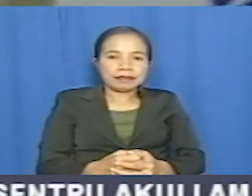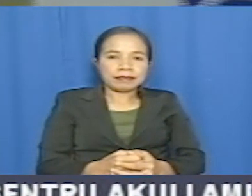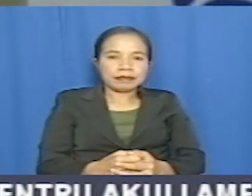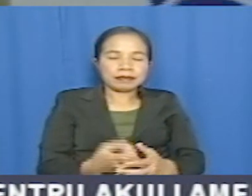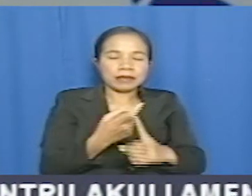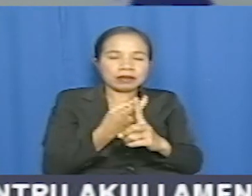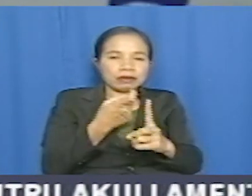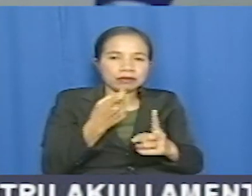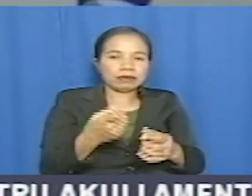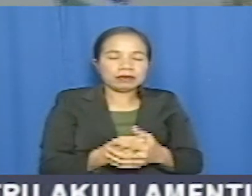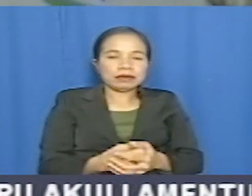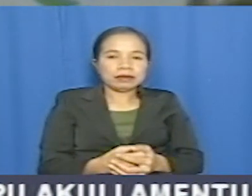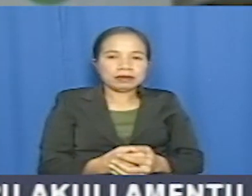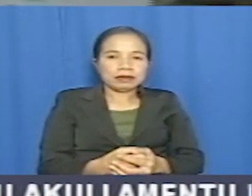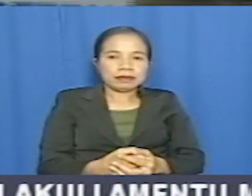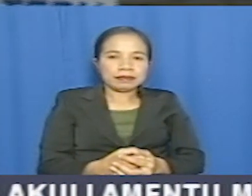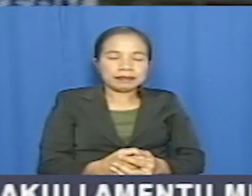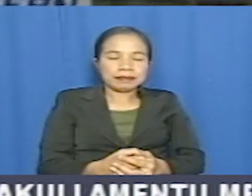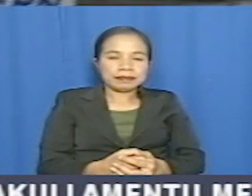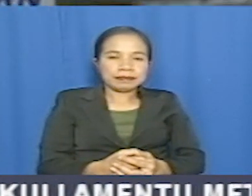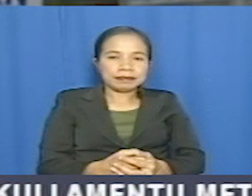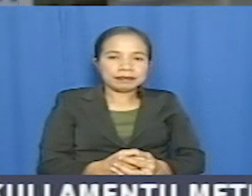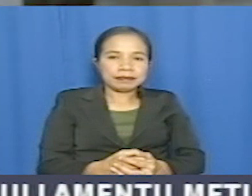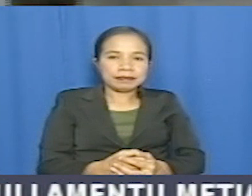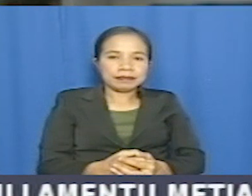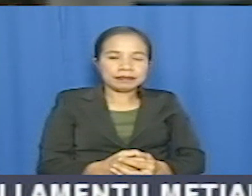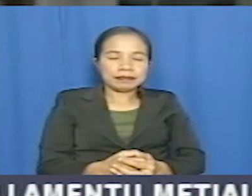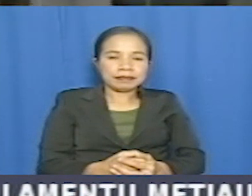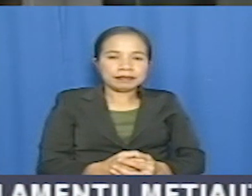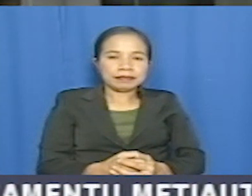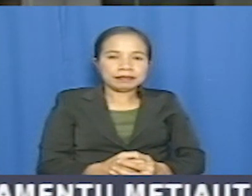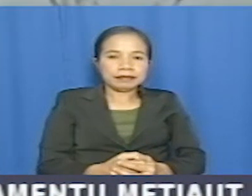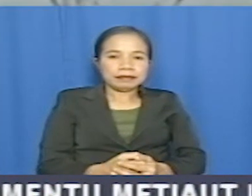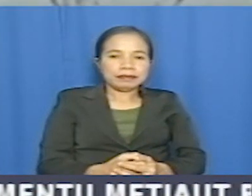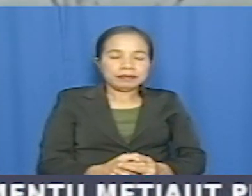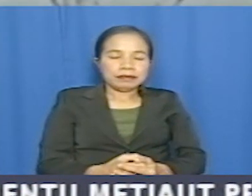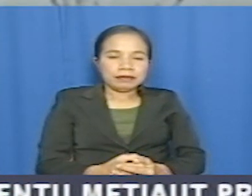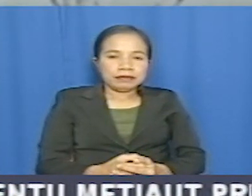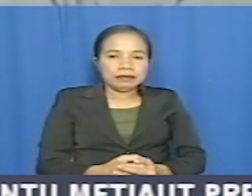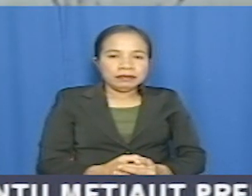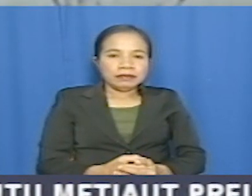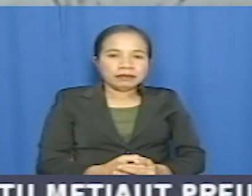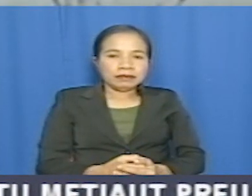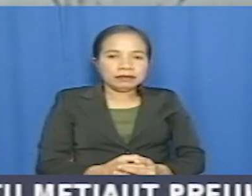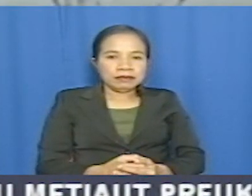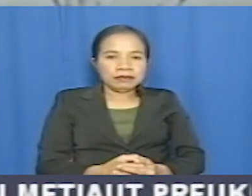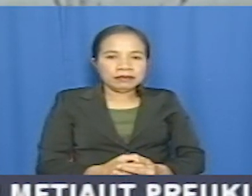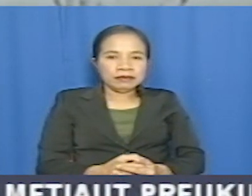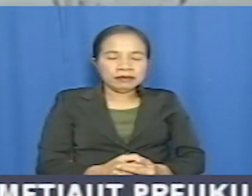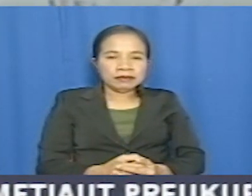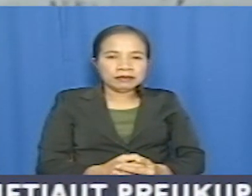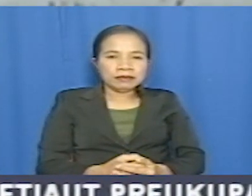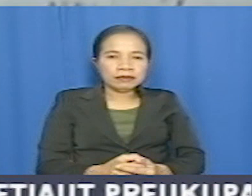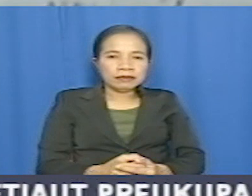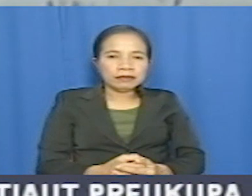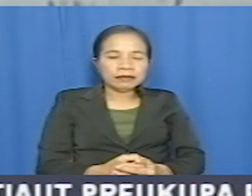si falla sernebe mai ha ami bolu fallas fault iha Indonesia median patahan sulisai mai to iha raileten